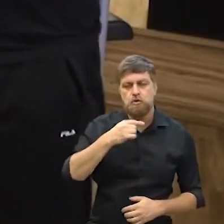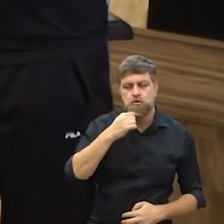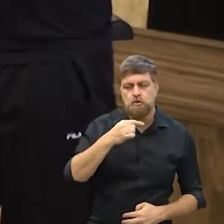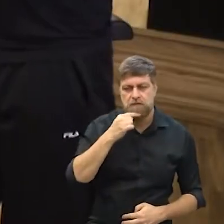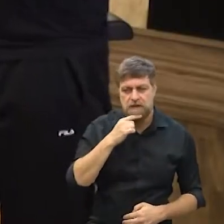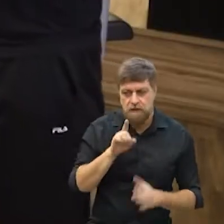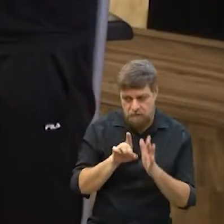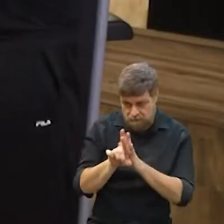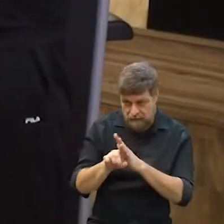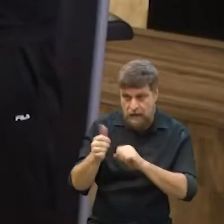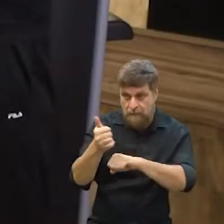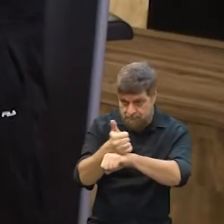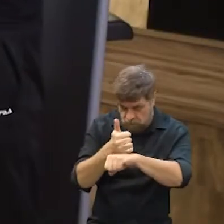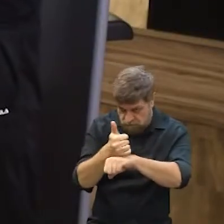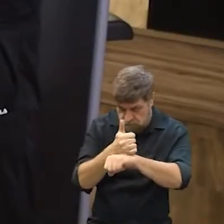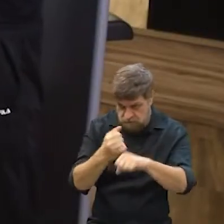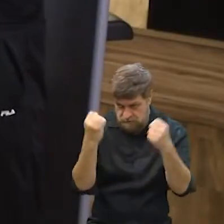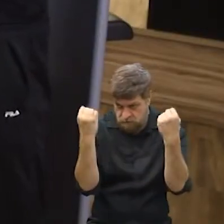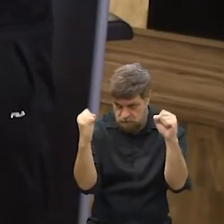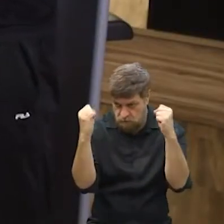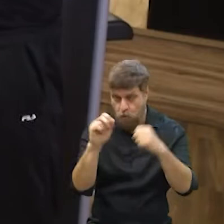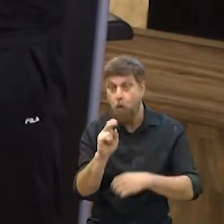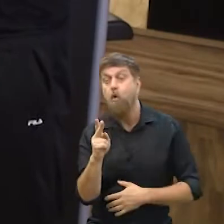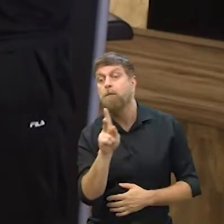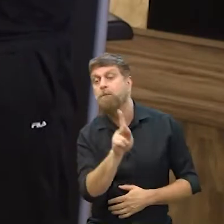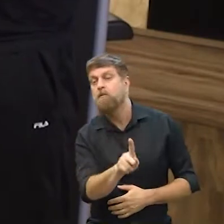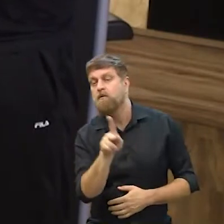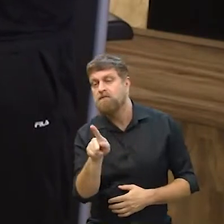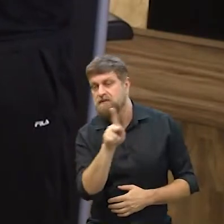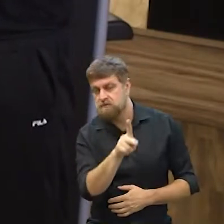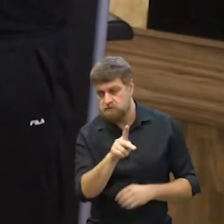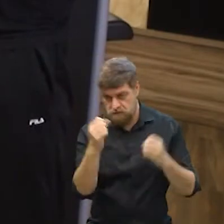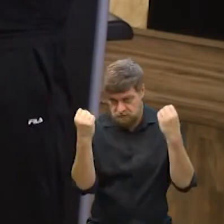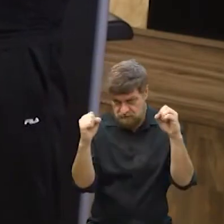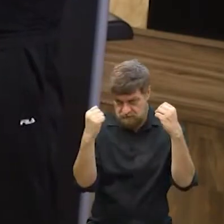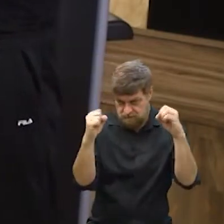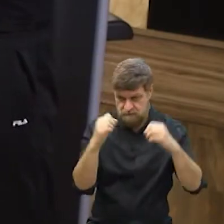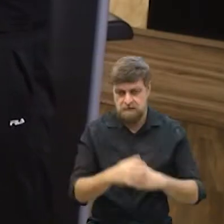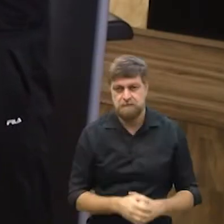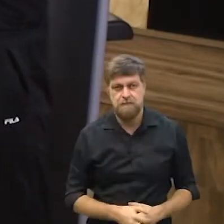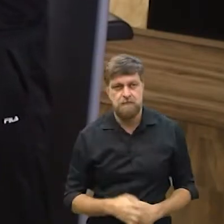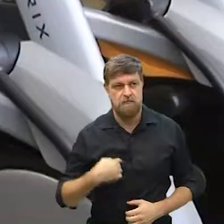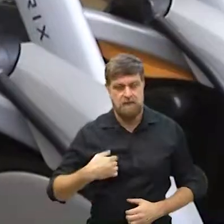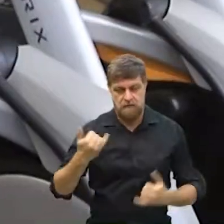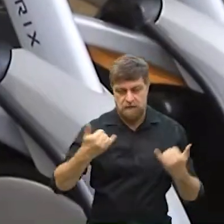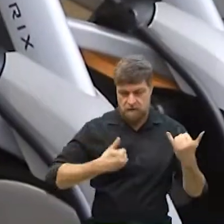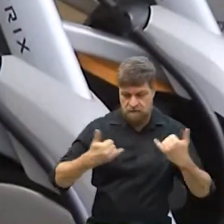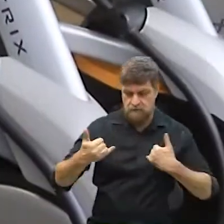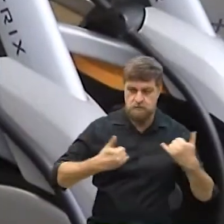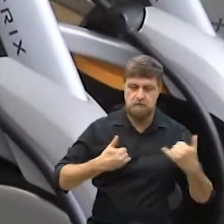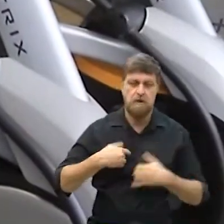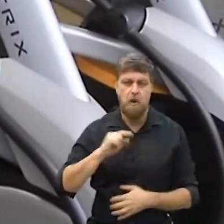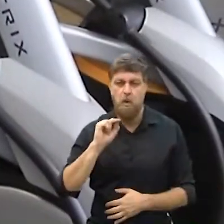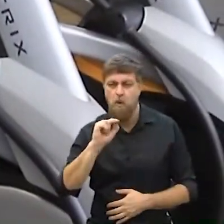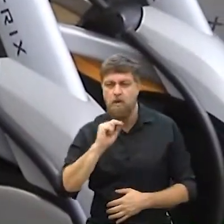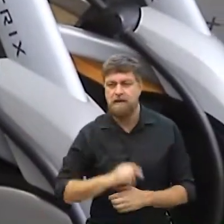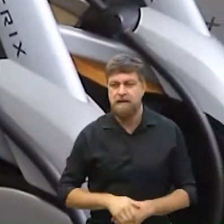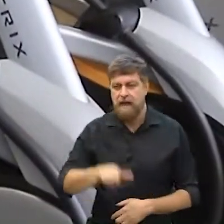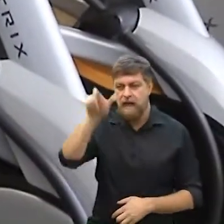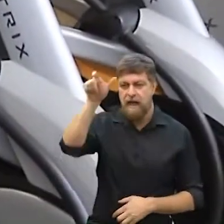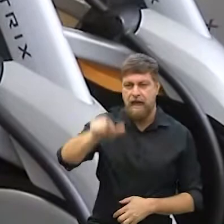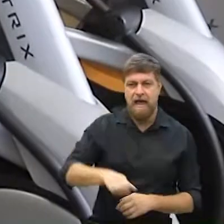falei certo, né? Profissional de educação física. Perfeito. Ou professor de educação física. Exatamente. Né? Porque a gente ouve muita gente